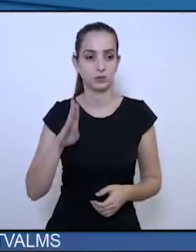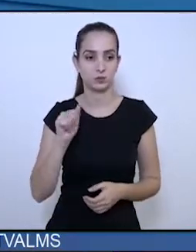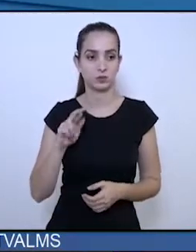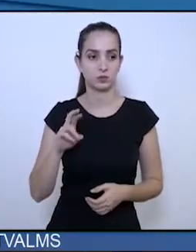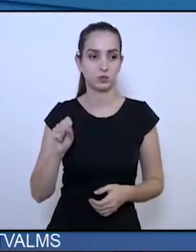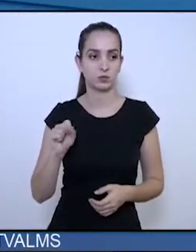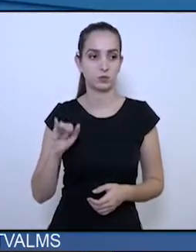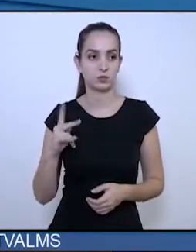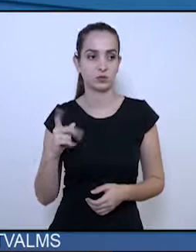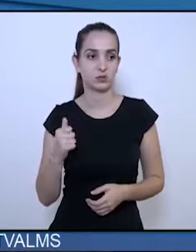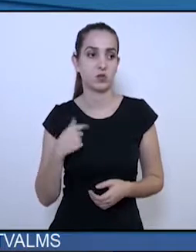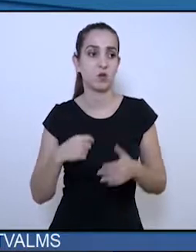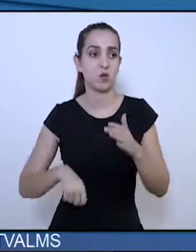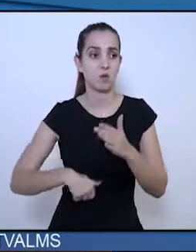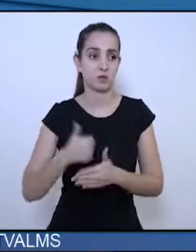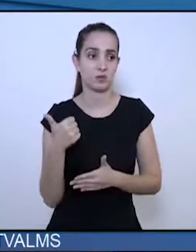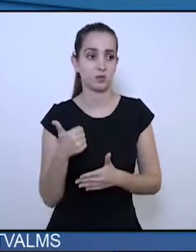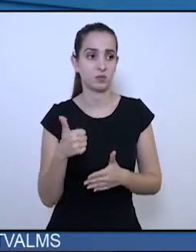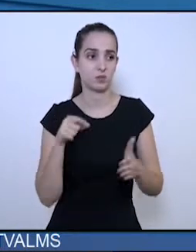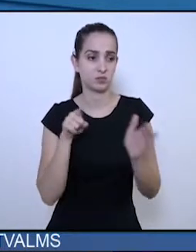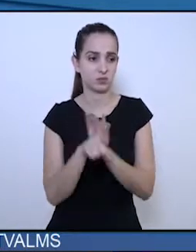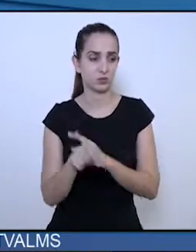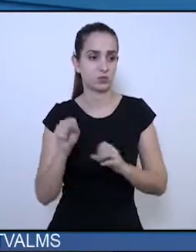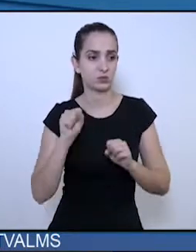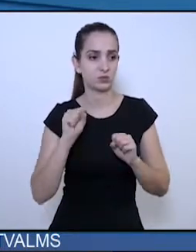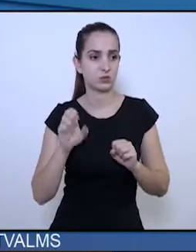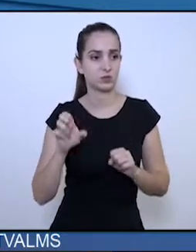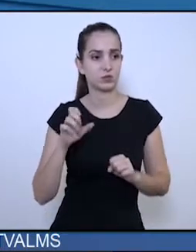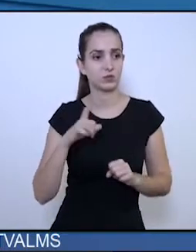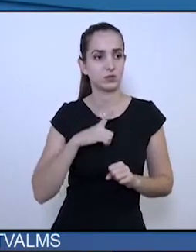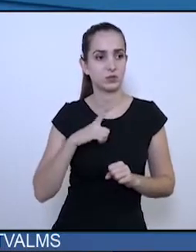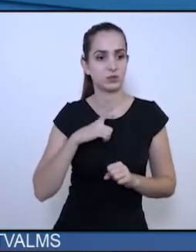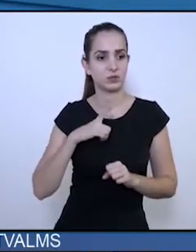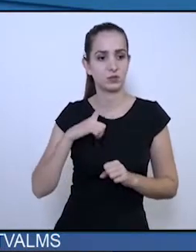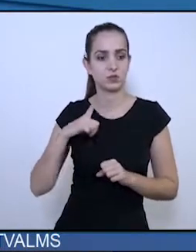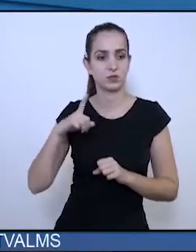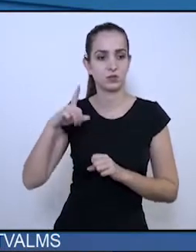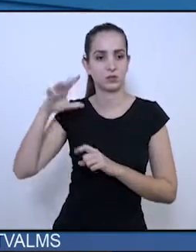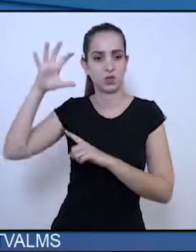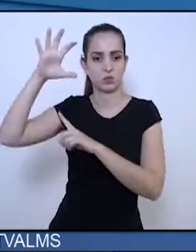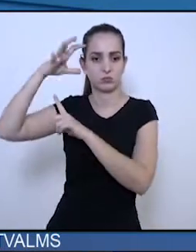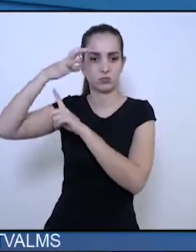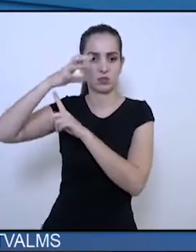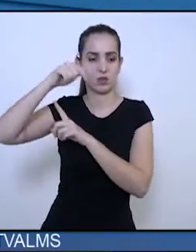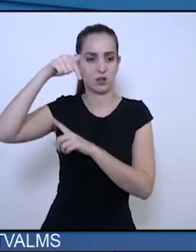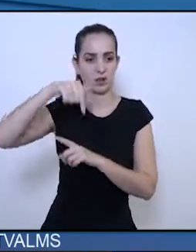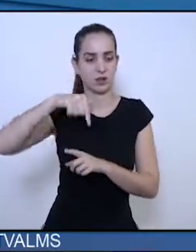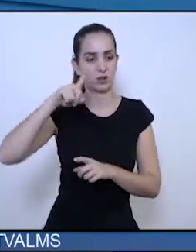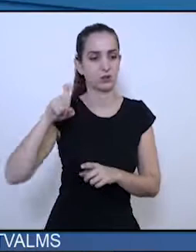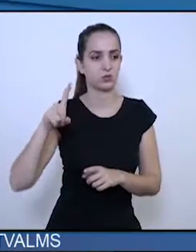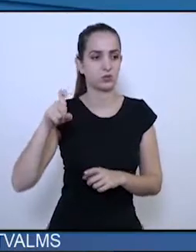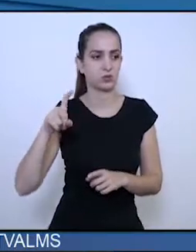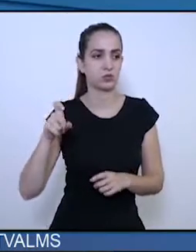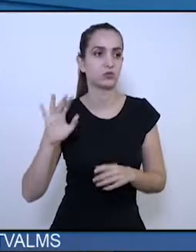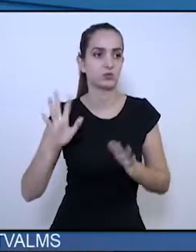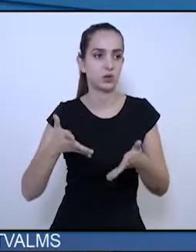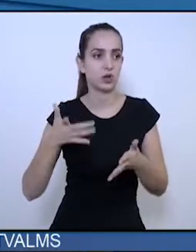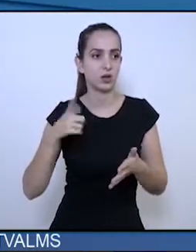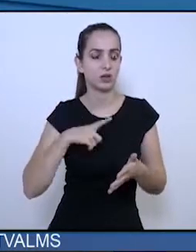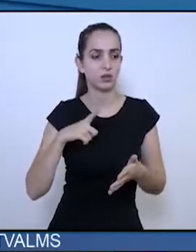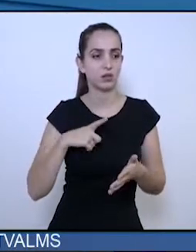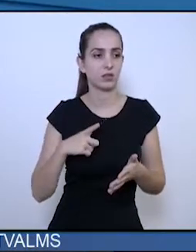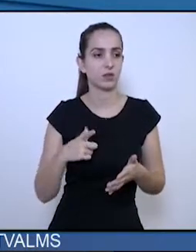uma pergunta. Se o satélite estralado na Grande Dourada se está em funcionamento, que custou uma